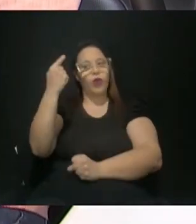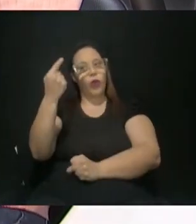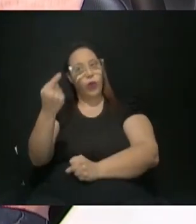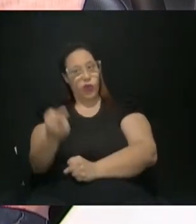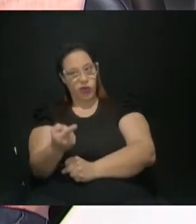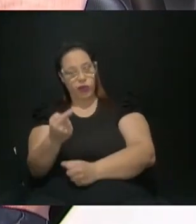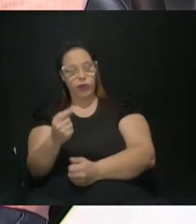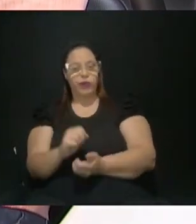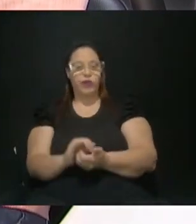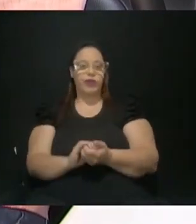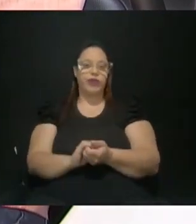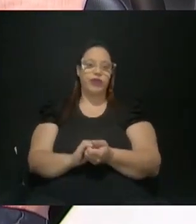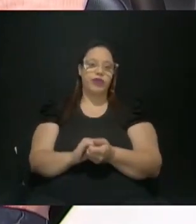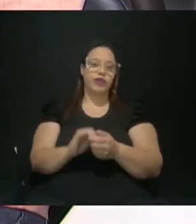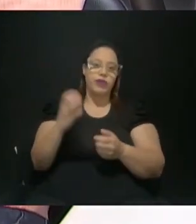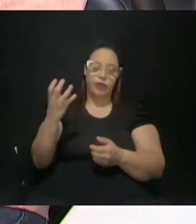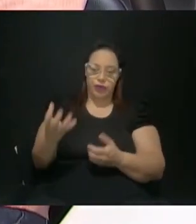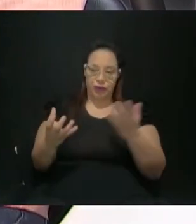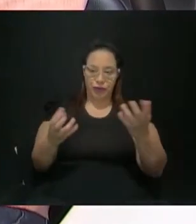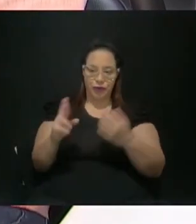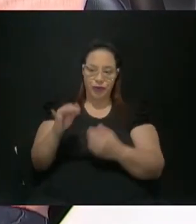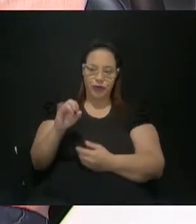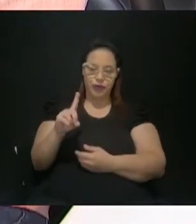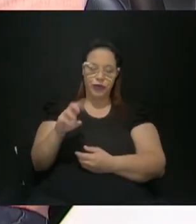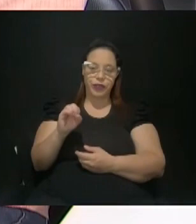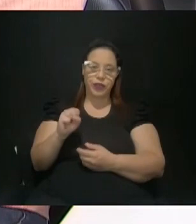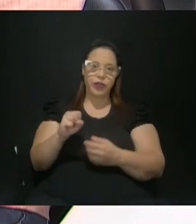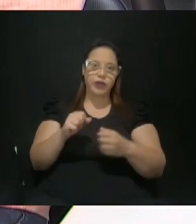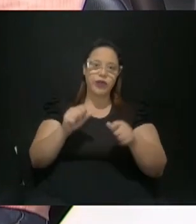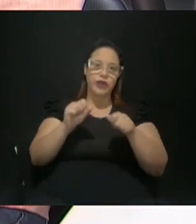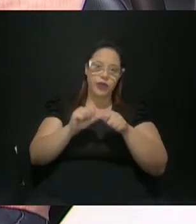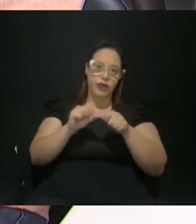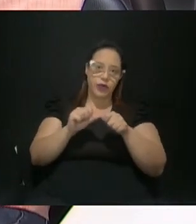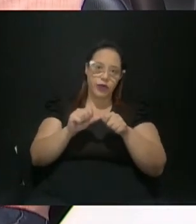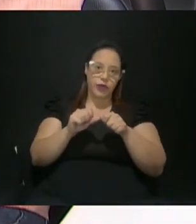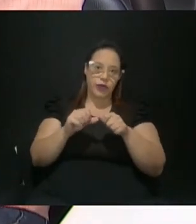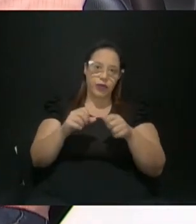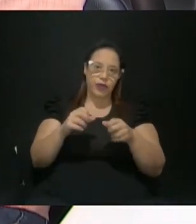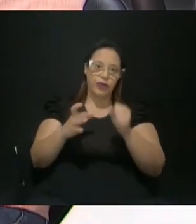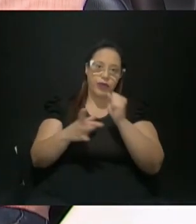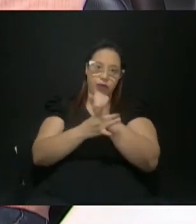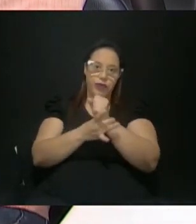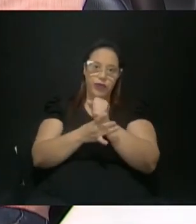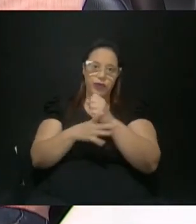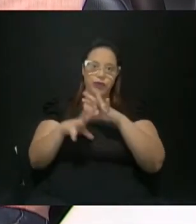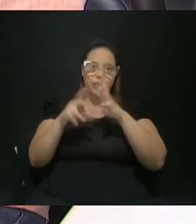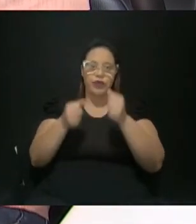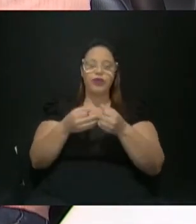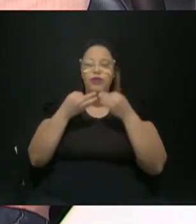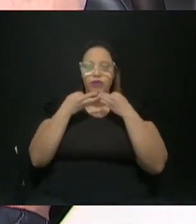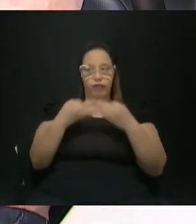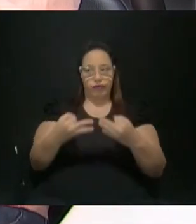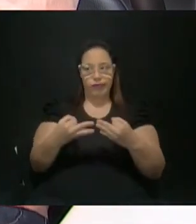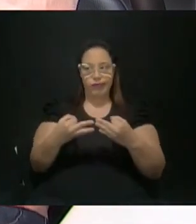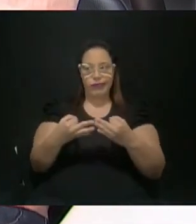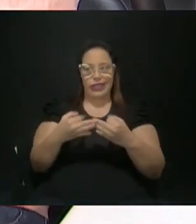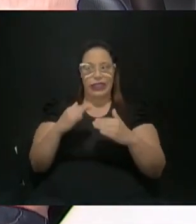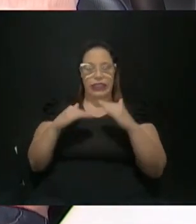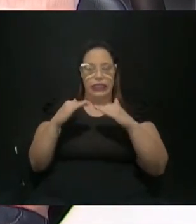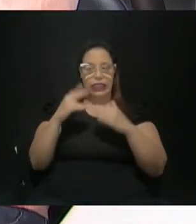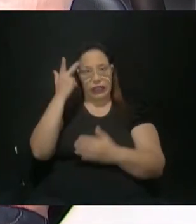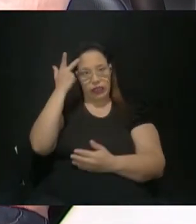manter os sistemas e a rede funcionando, a parte da segurança para garantir que tudo fique dentro da normalidade. Essa